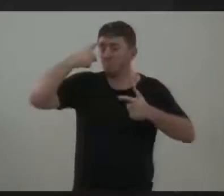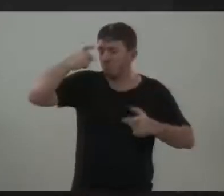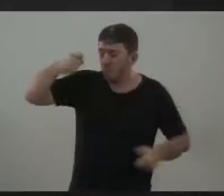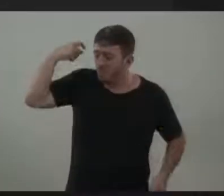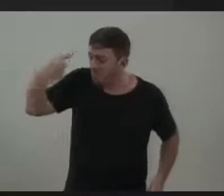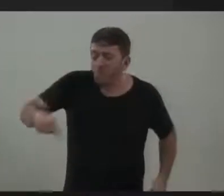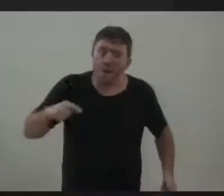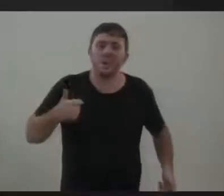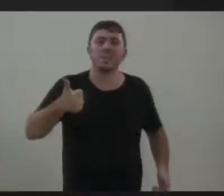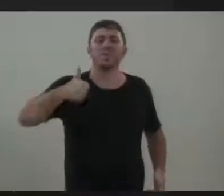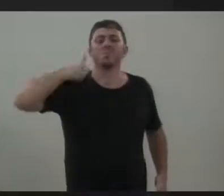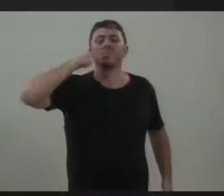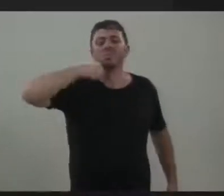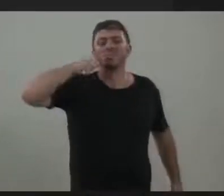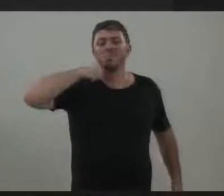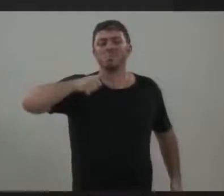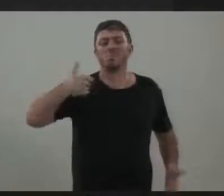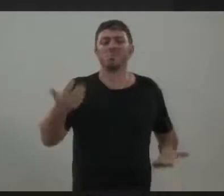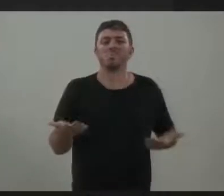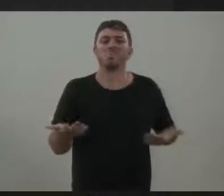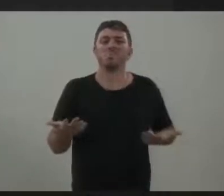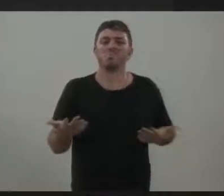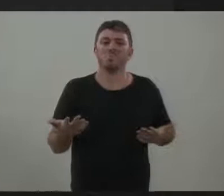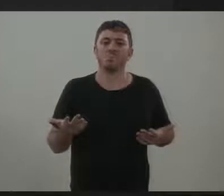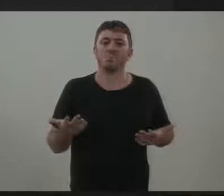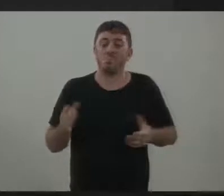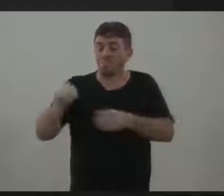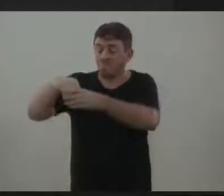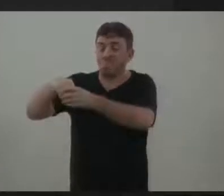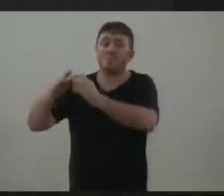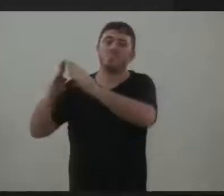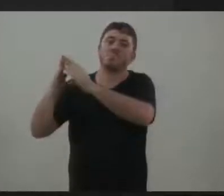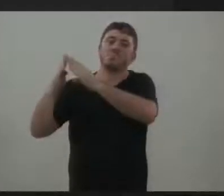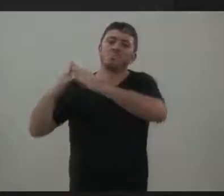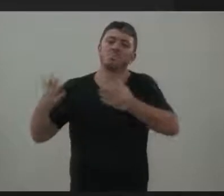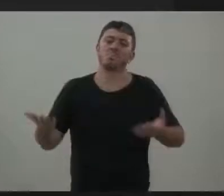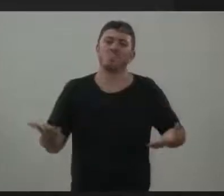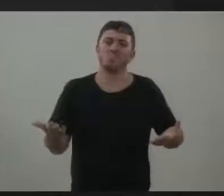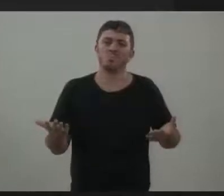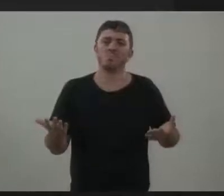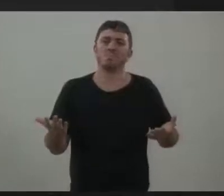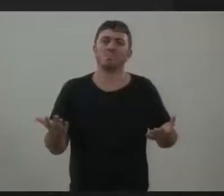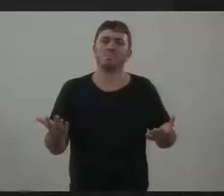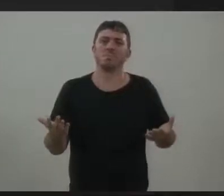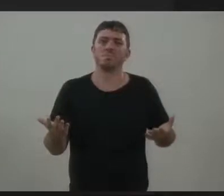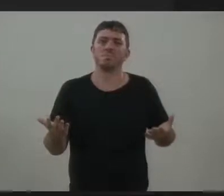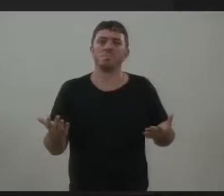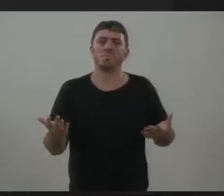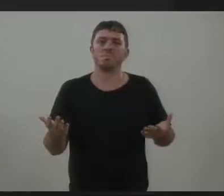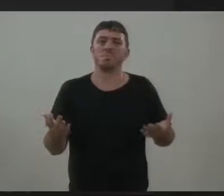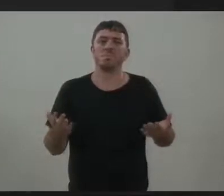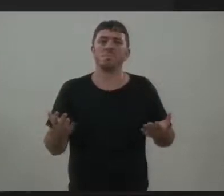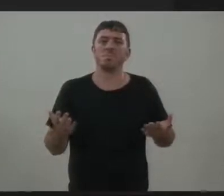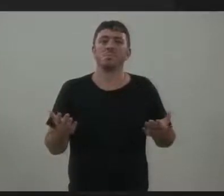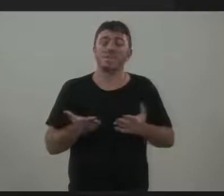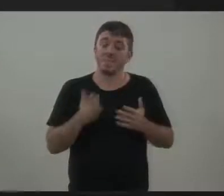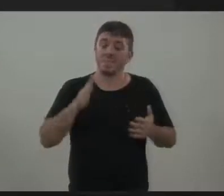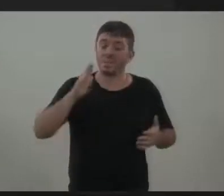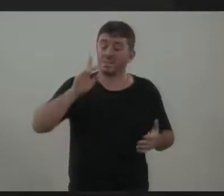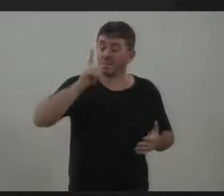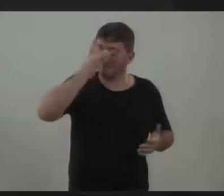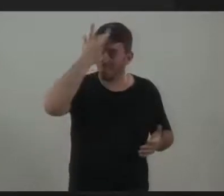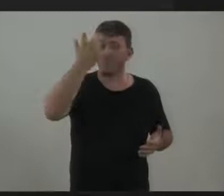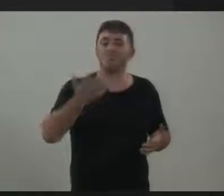violências terríveis dentro da casa, né, dentro do lar. É uma situação delicada, já passei por isso também, mas